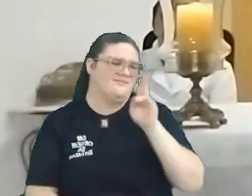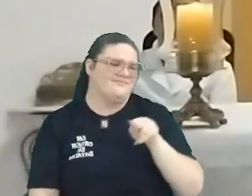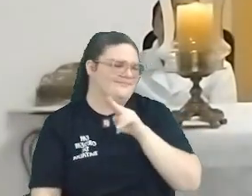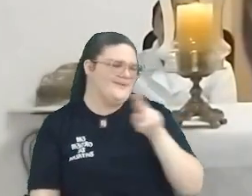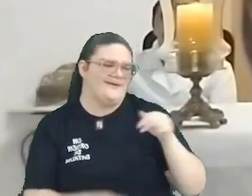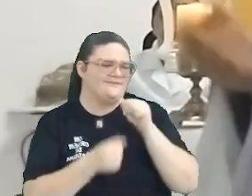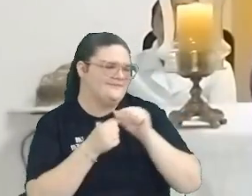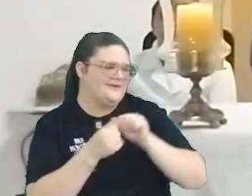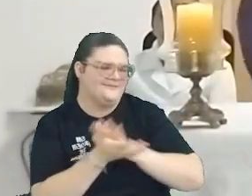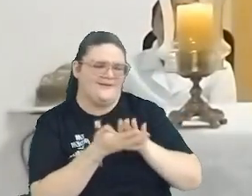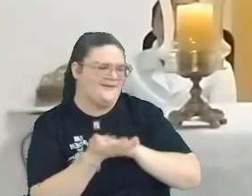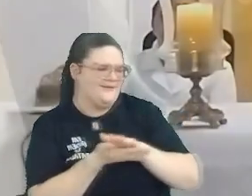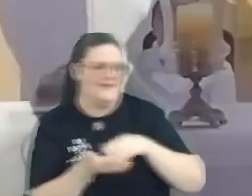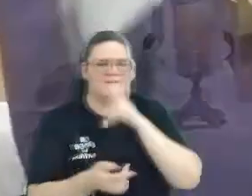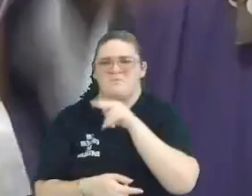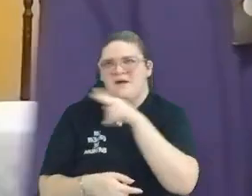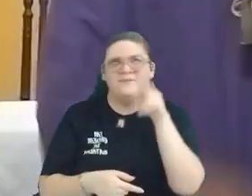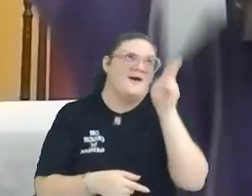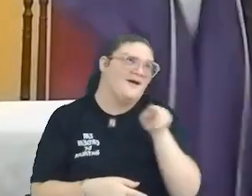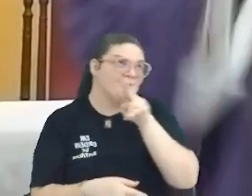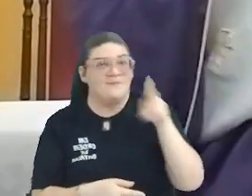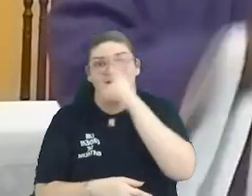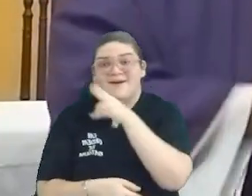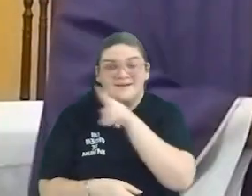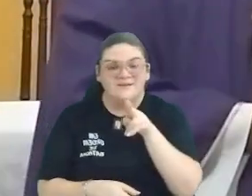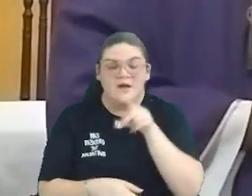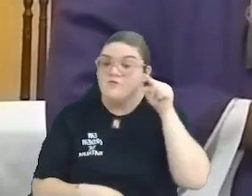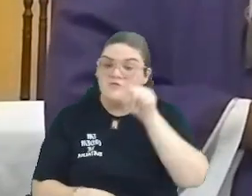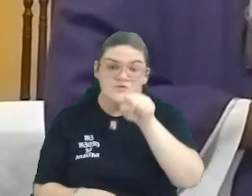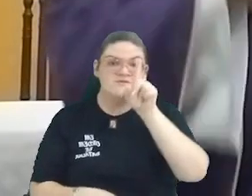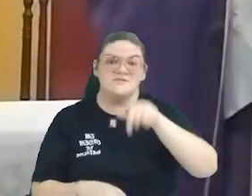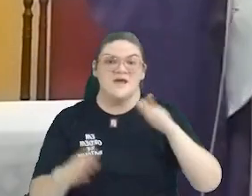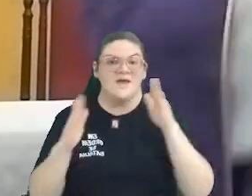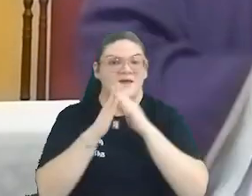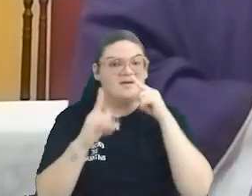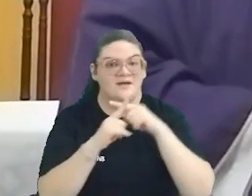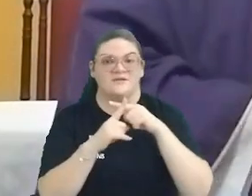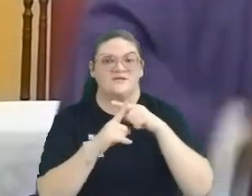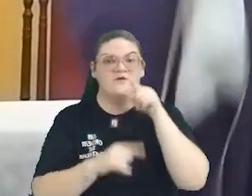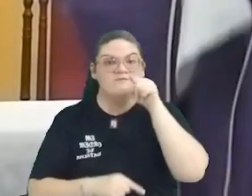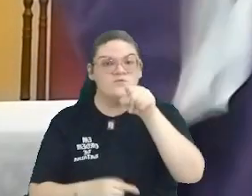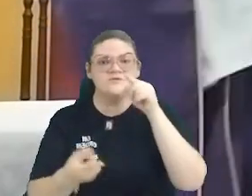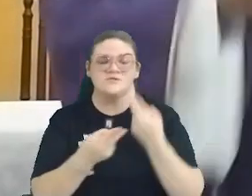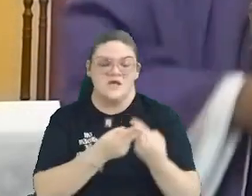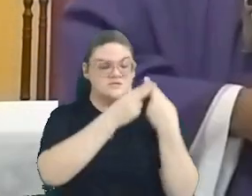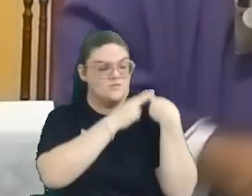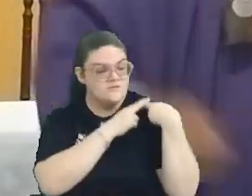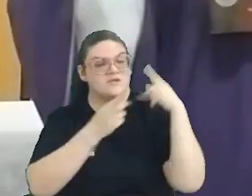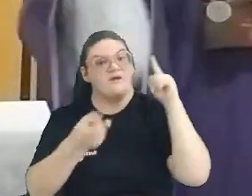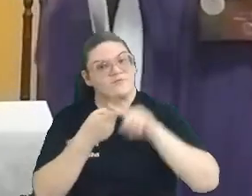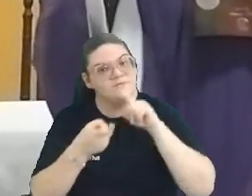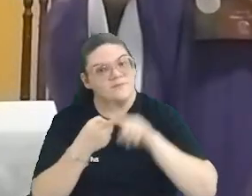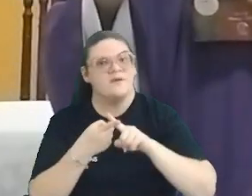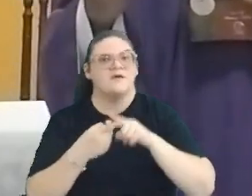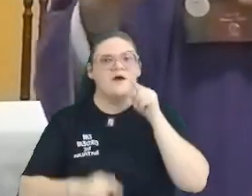aquilo, o padre. Você é a igreja. Você é responsável também por esta igreja. Você